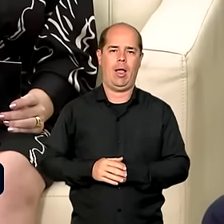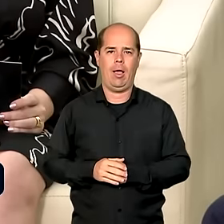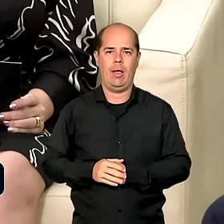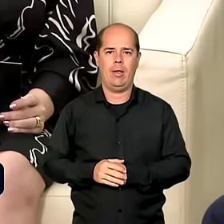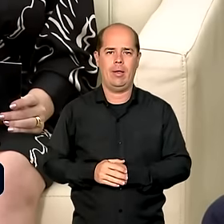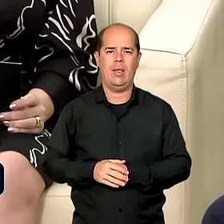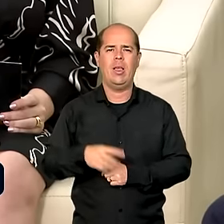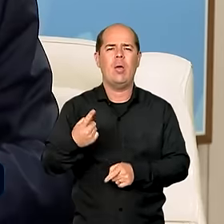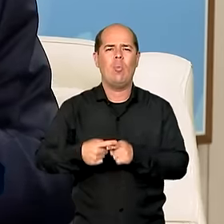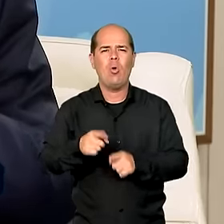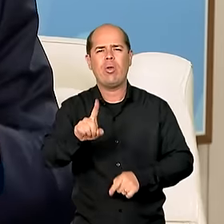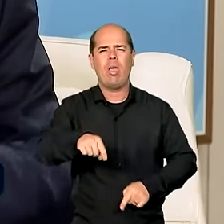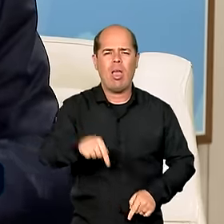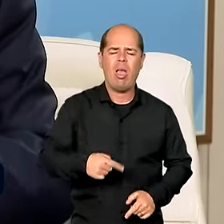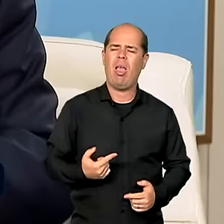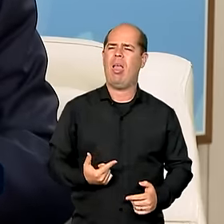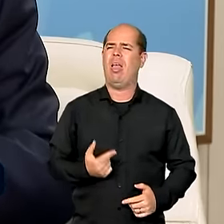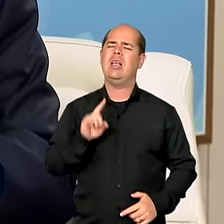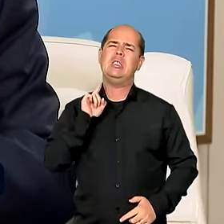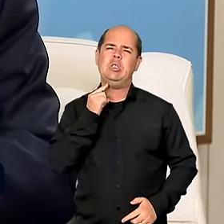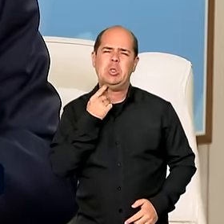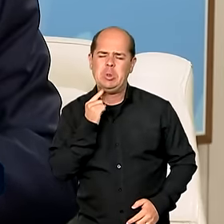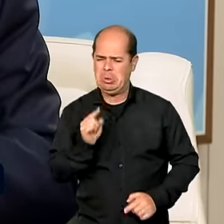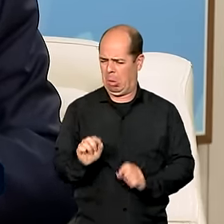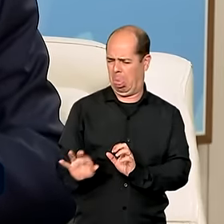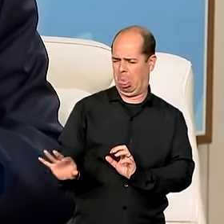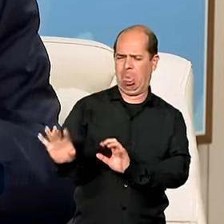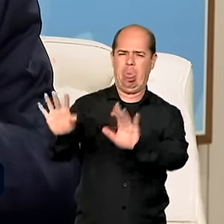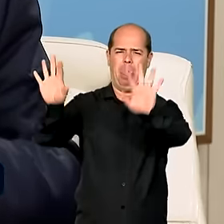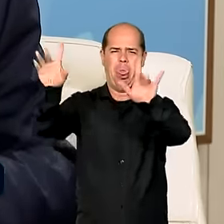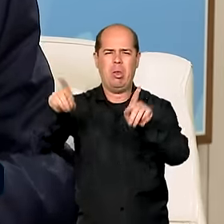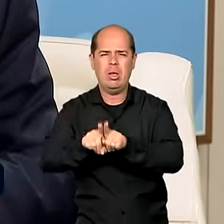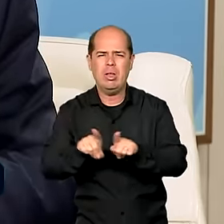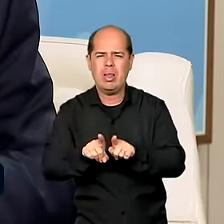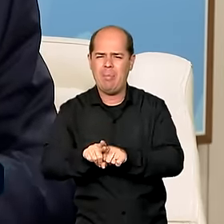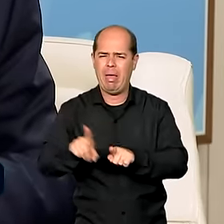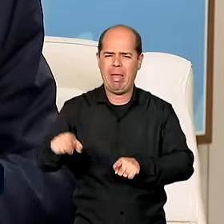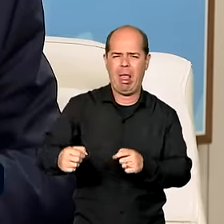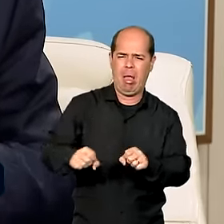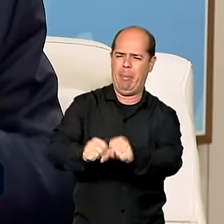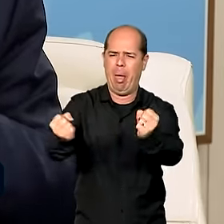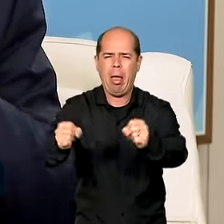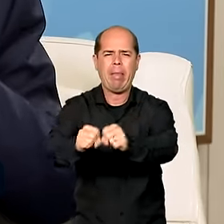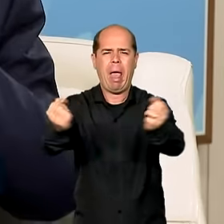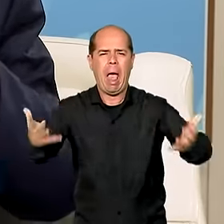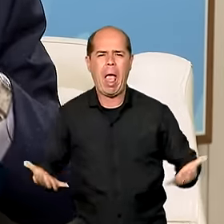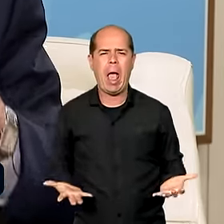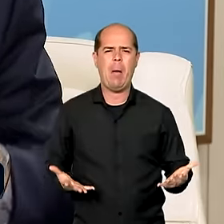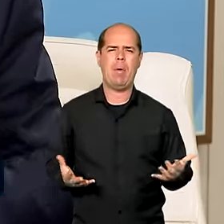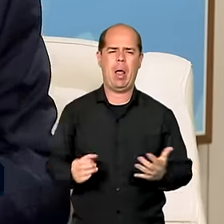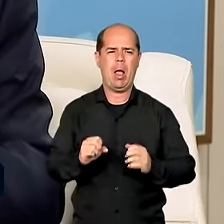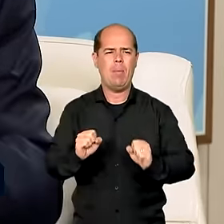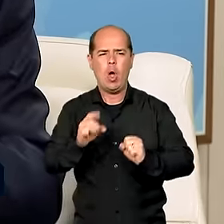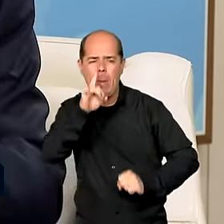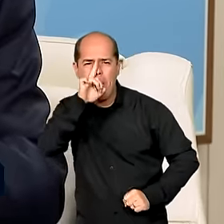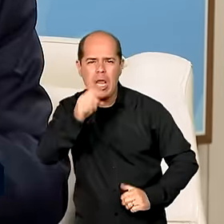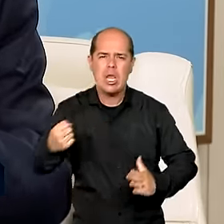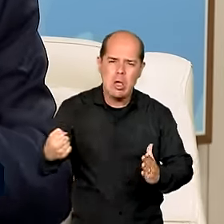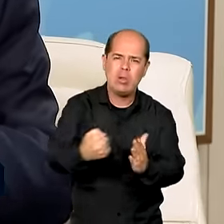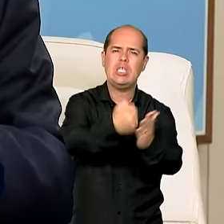eh quebra problema de acidente então também foi um sucesso a renovação de